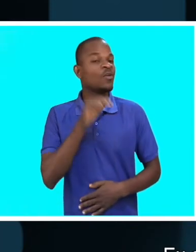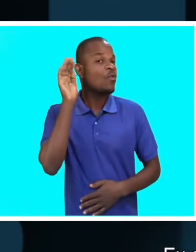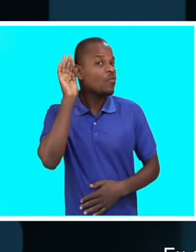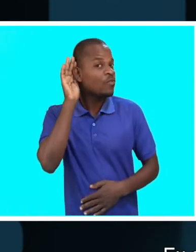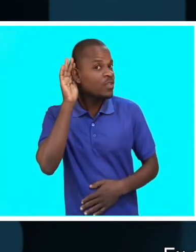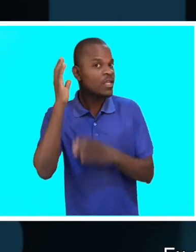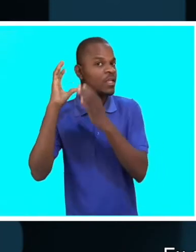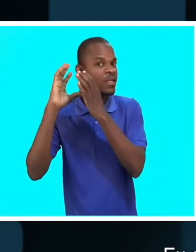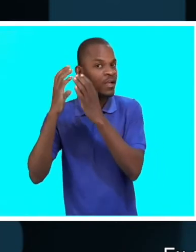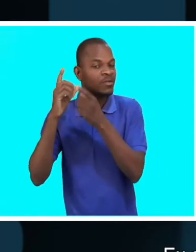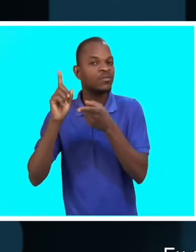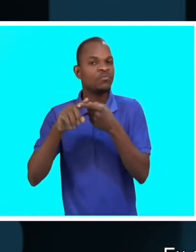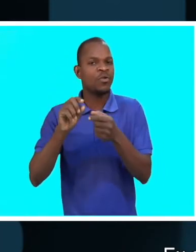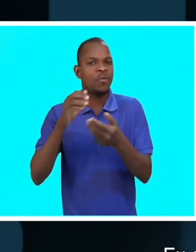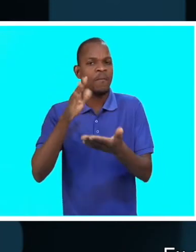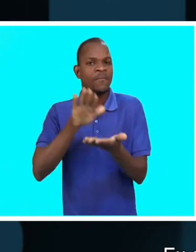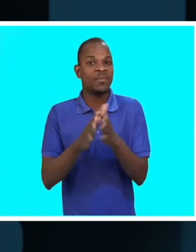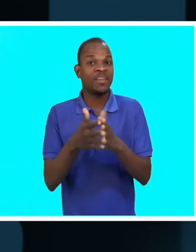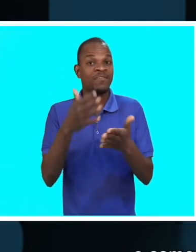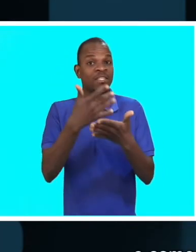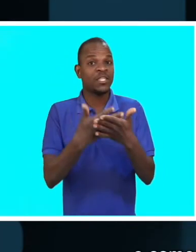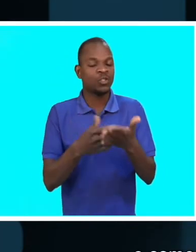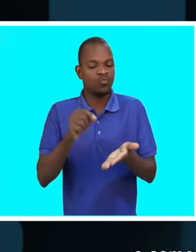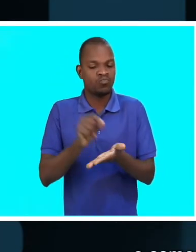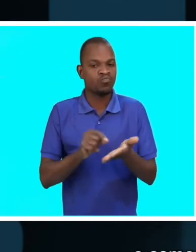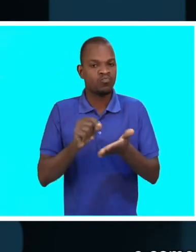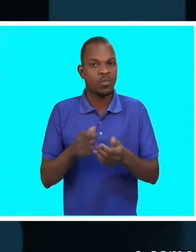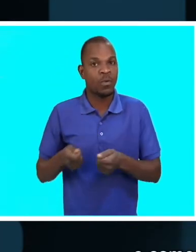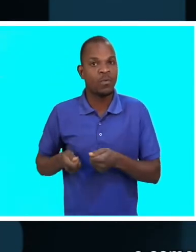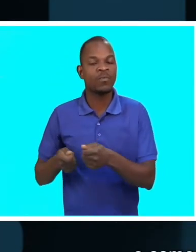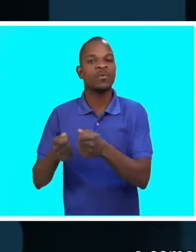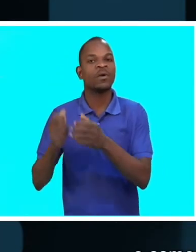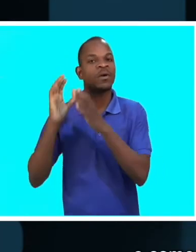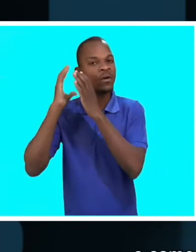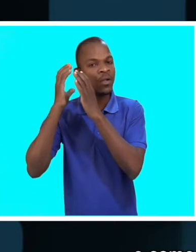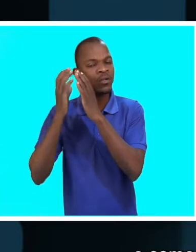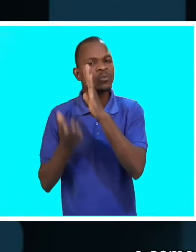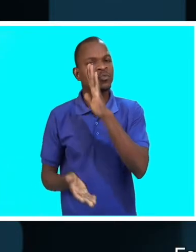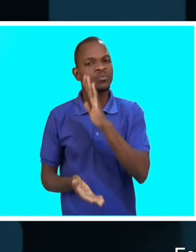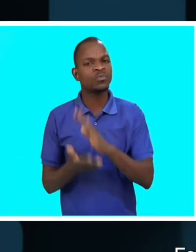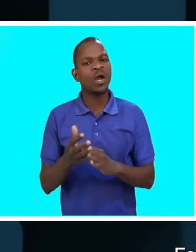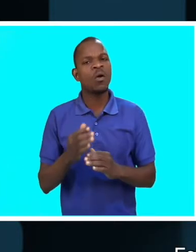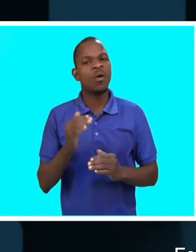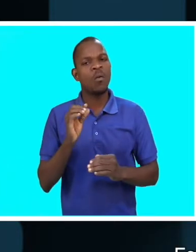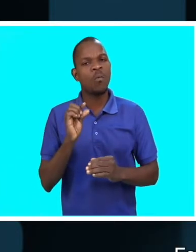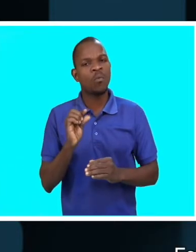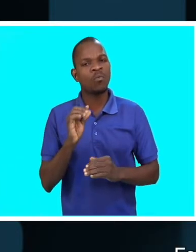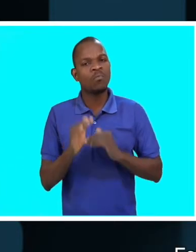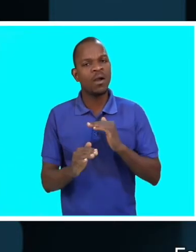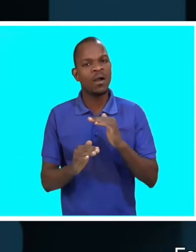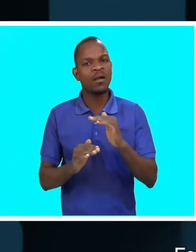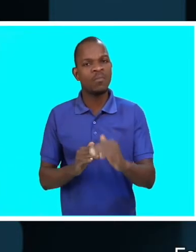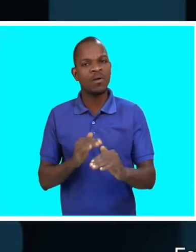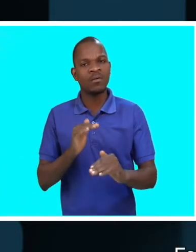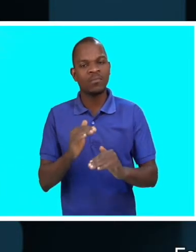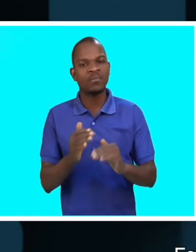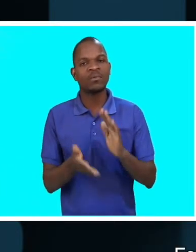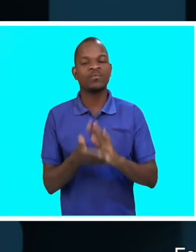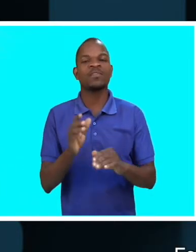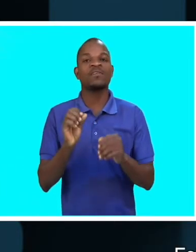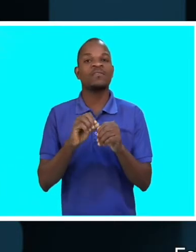Eu gostava de ouvir a rádio. fui escrevendo para a rádio. Foi entrando aos poucos,